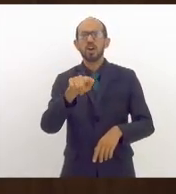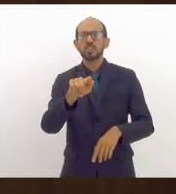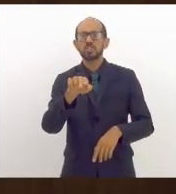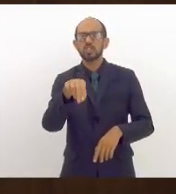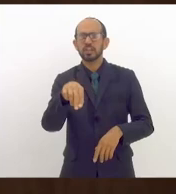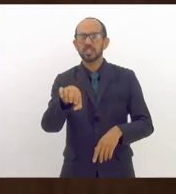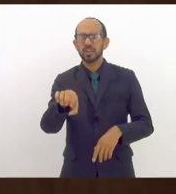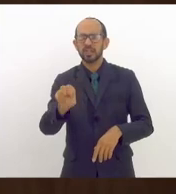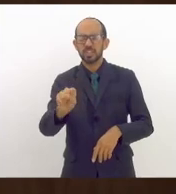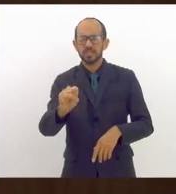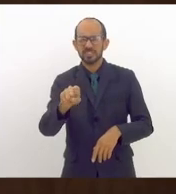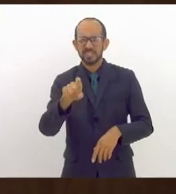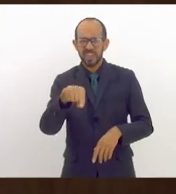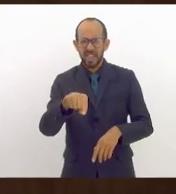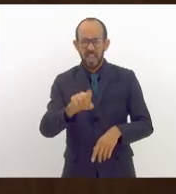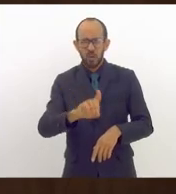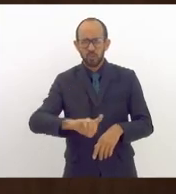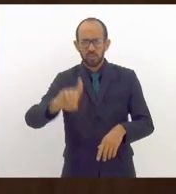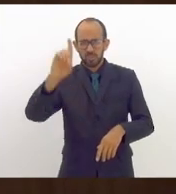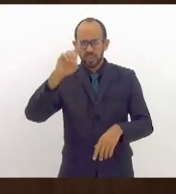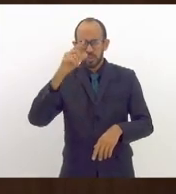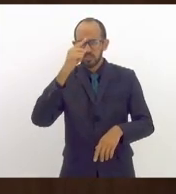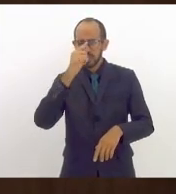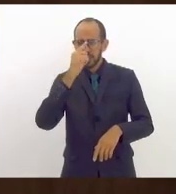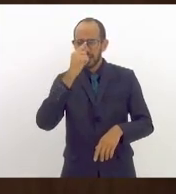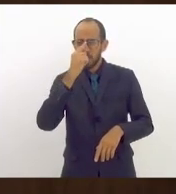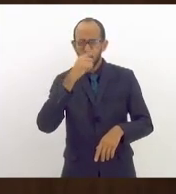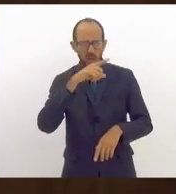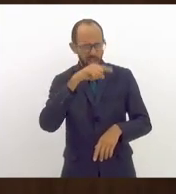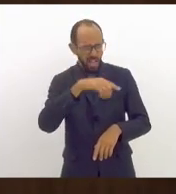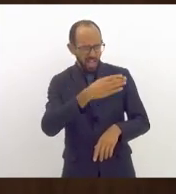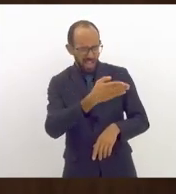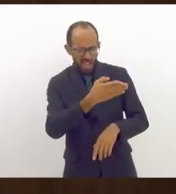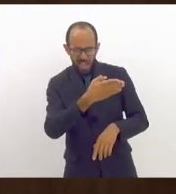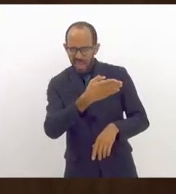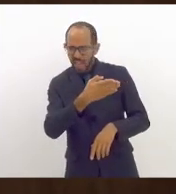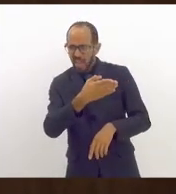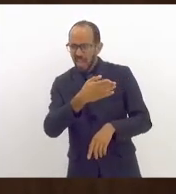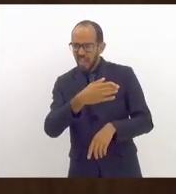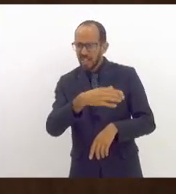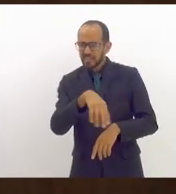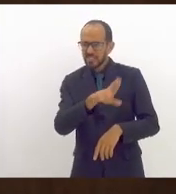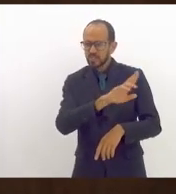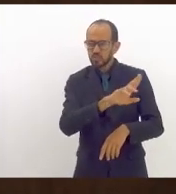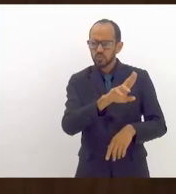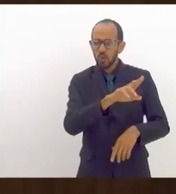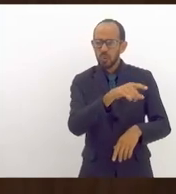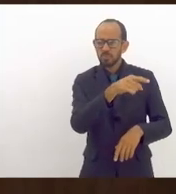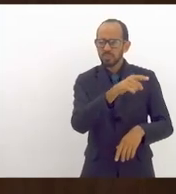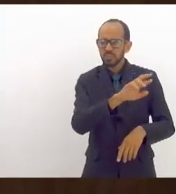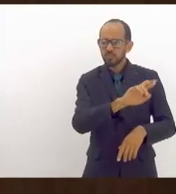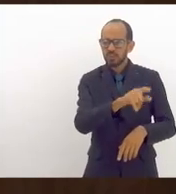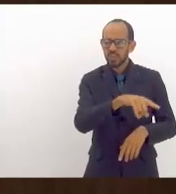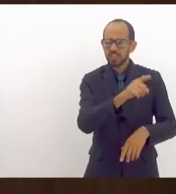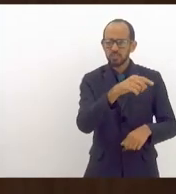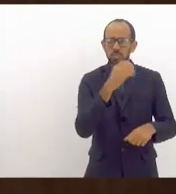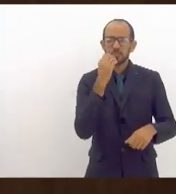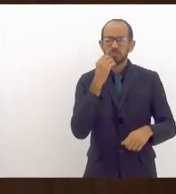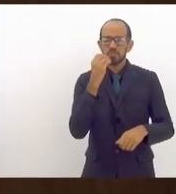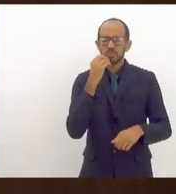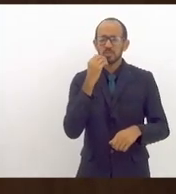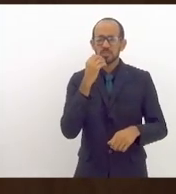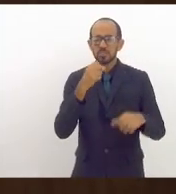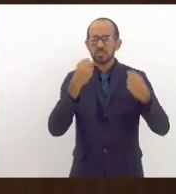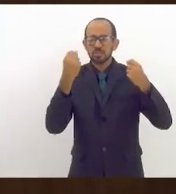eu li aqui mas não entendi acho que nós tínhamos que esses projetos que nome assim diferente explicar na TV Alegre